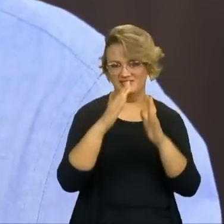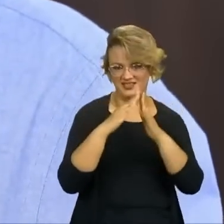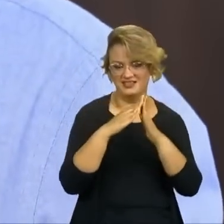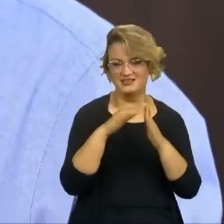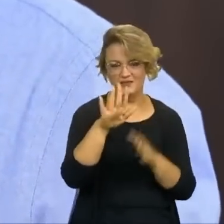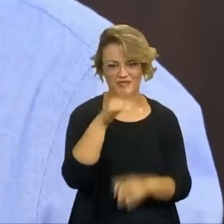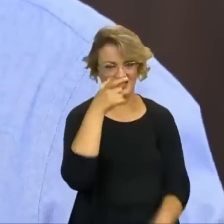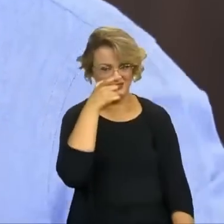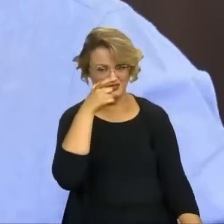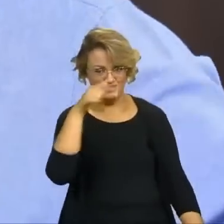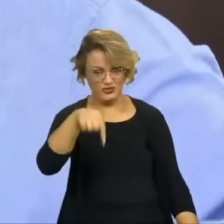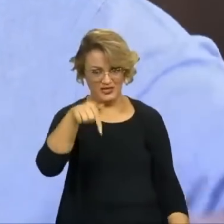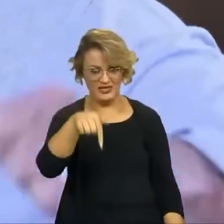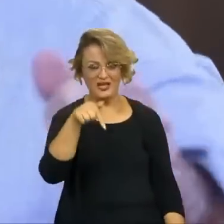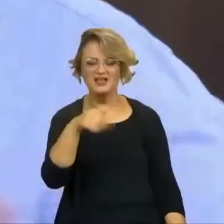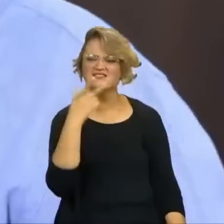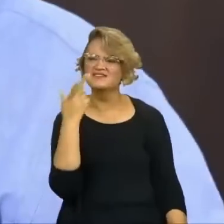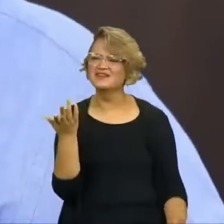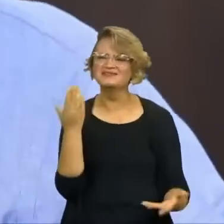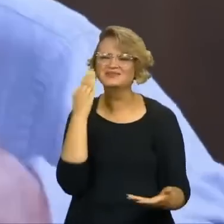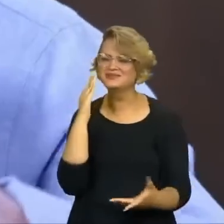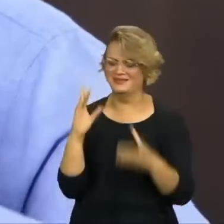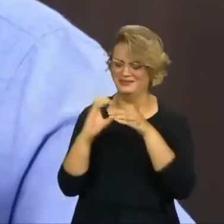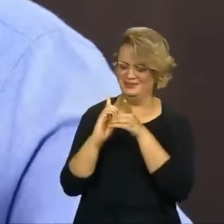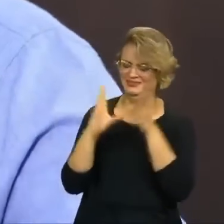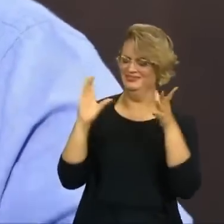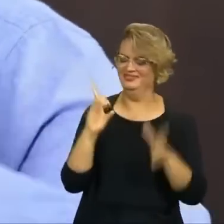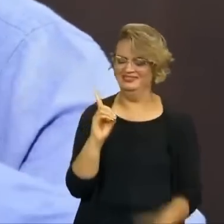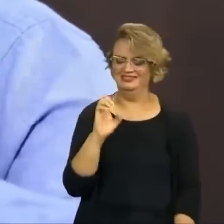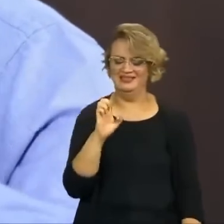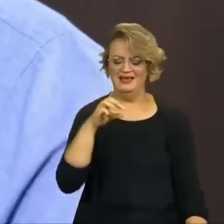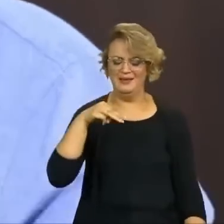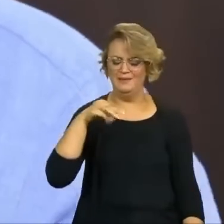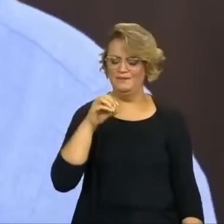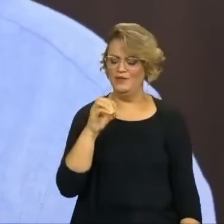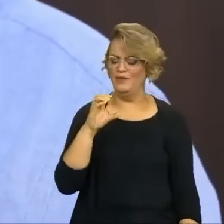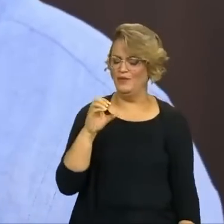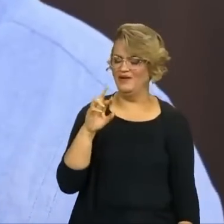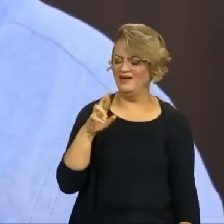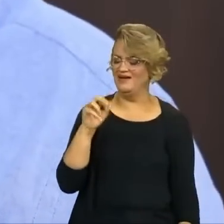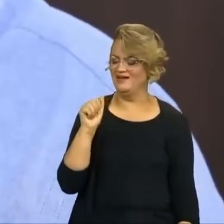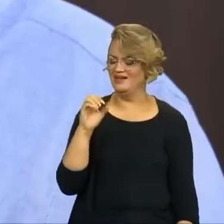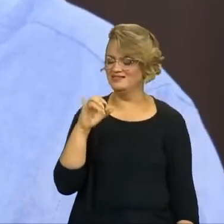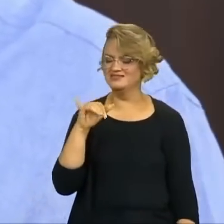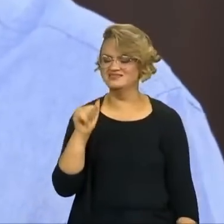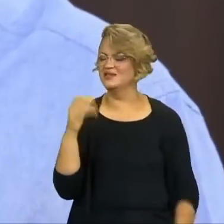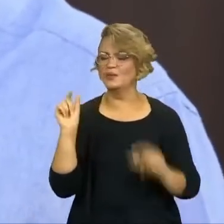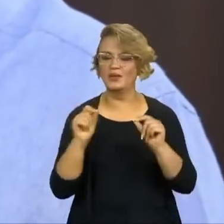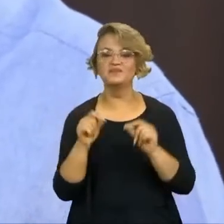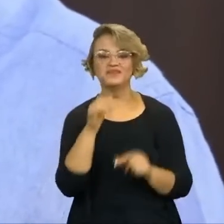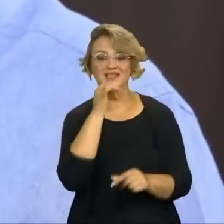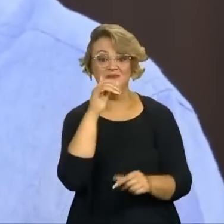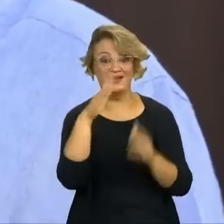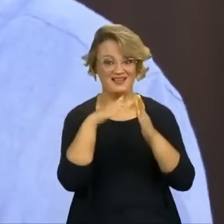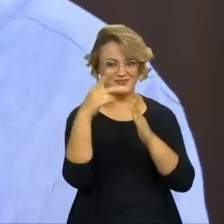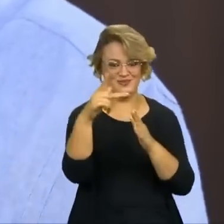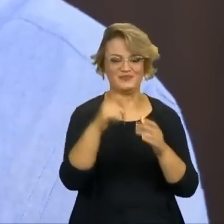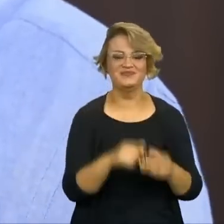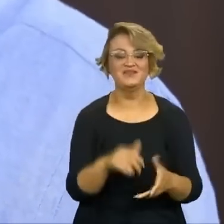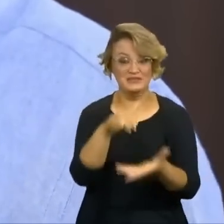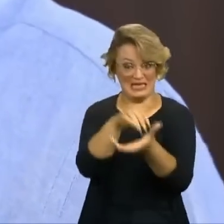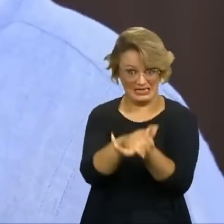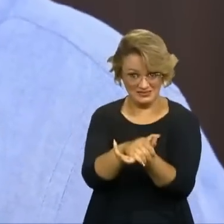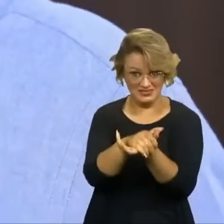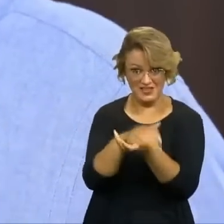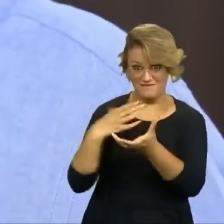a gente e você fala, mas eu não entendo esse negócio de democracia. Democracia é o que acontece na sua casa. Quando você casa e você tem